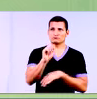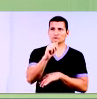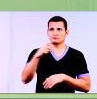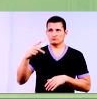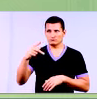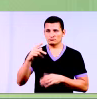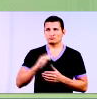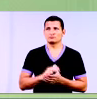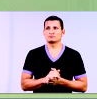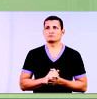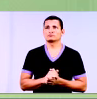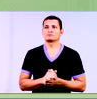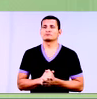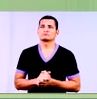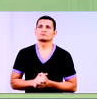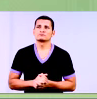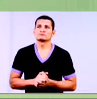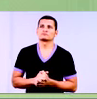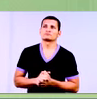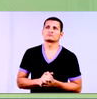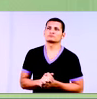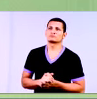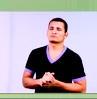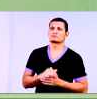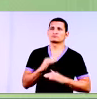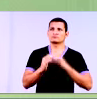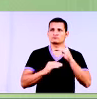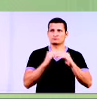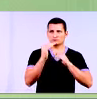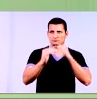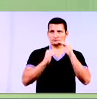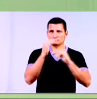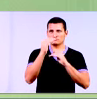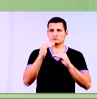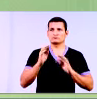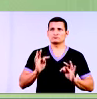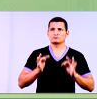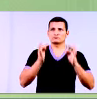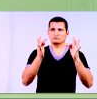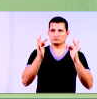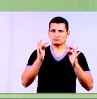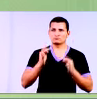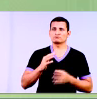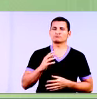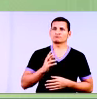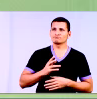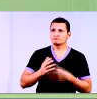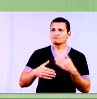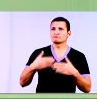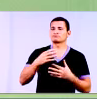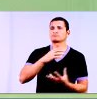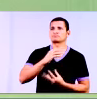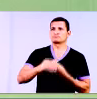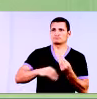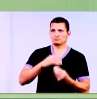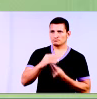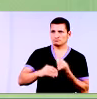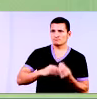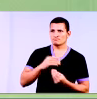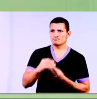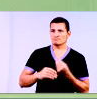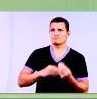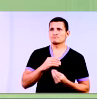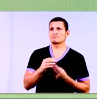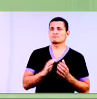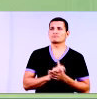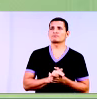tenho, né? E com o desenvolvimento tecnológico, cada vez isso vai se misturando. A tendência é